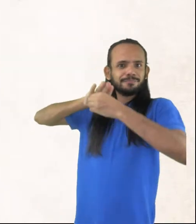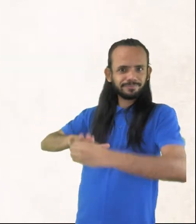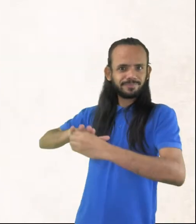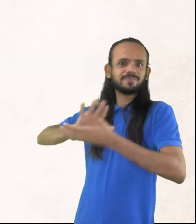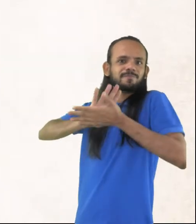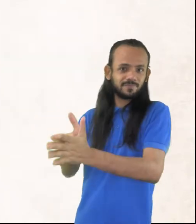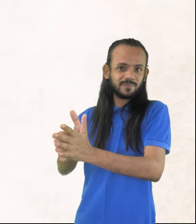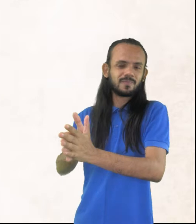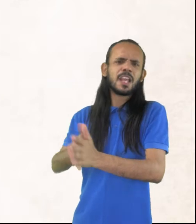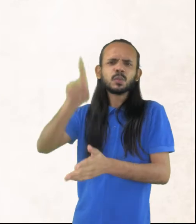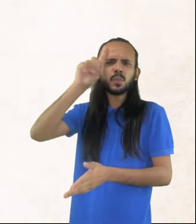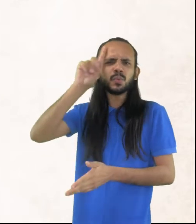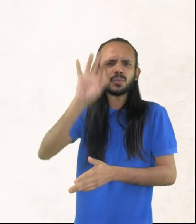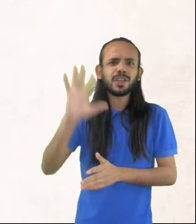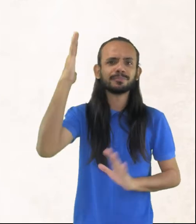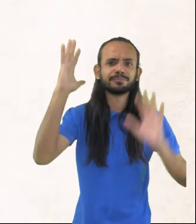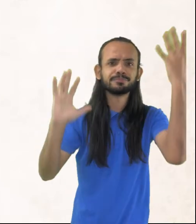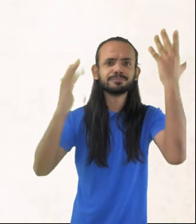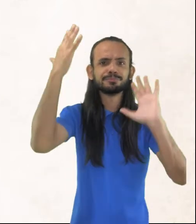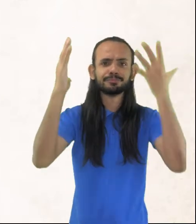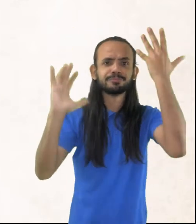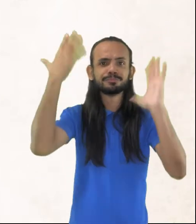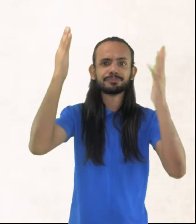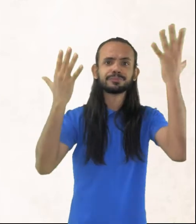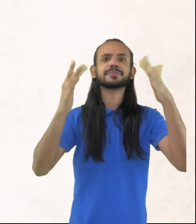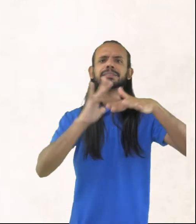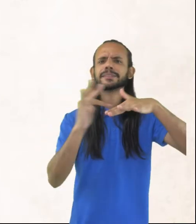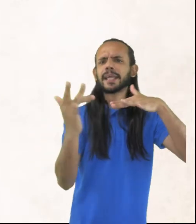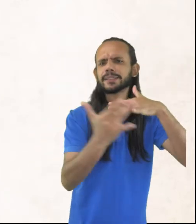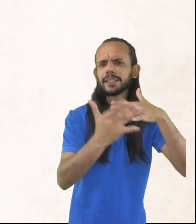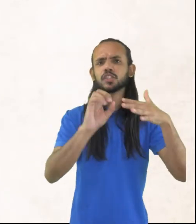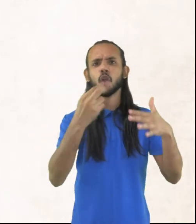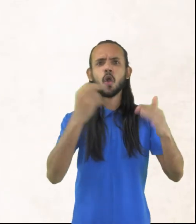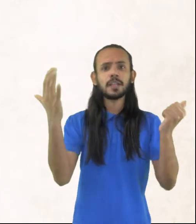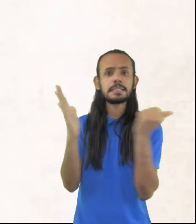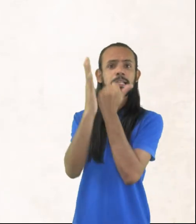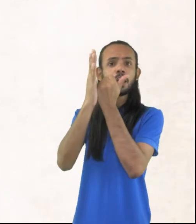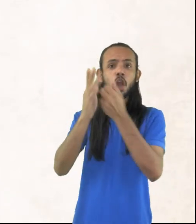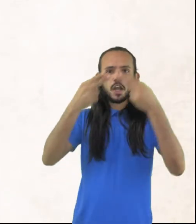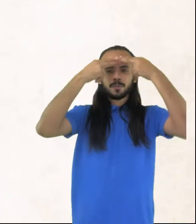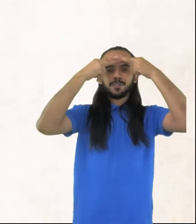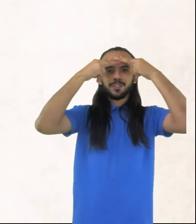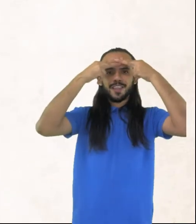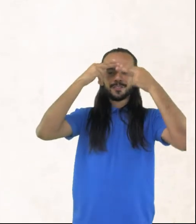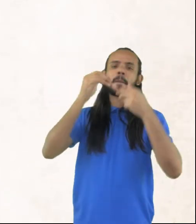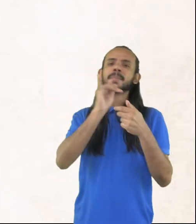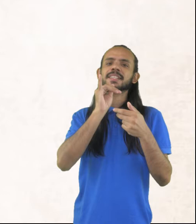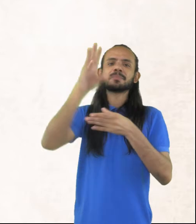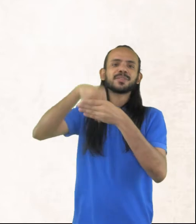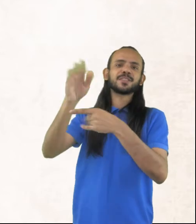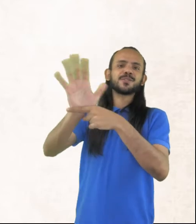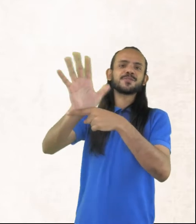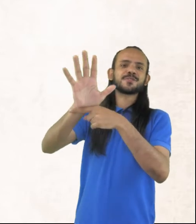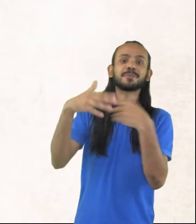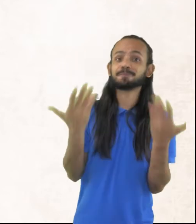discriminados. Esse tipo de coisa te atinge todos os dias por meio da mídia, da internet ou dos estereótipos de negros presentes nos filmes